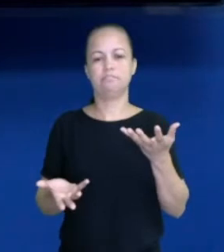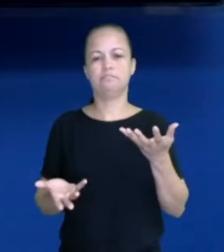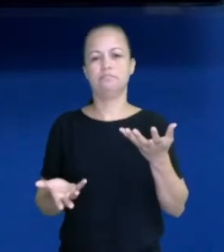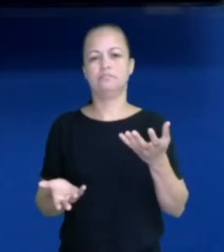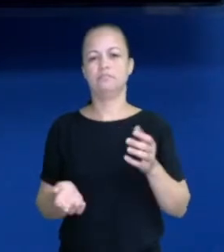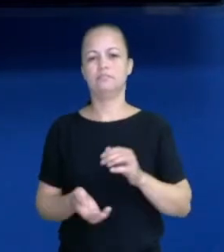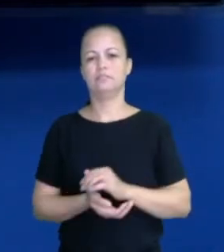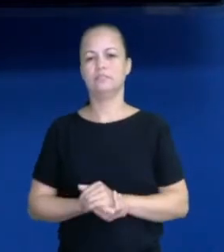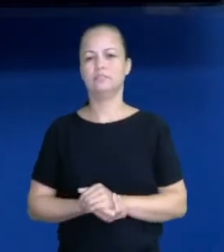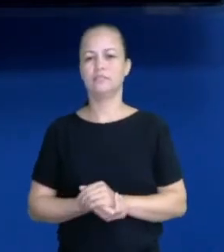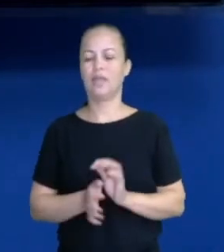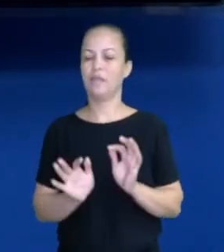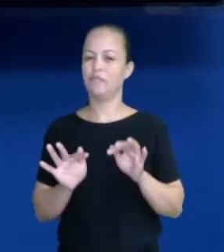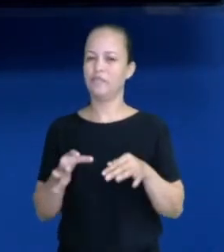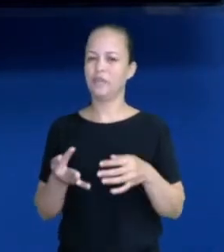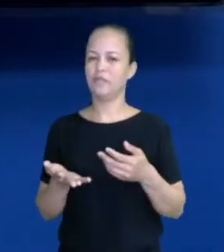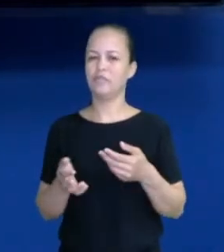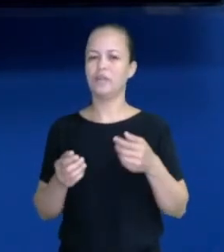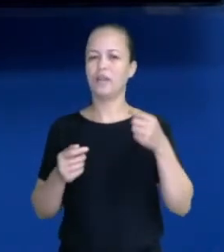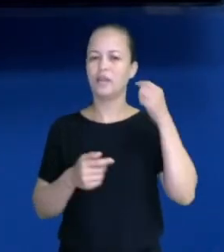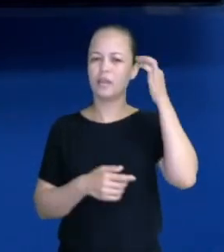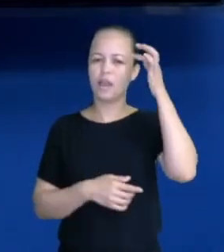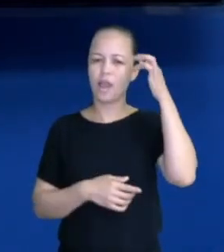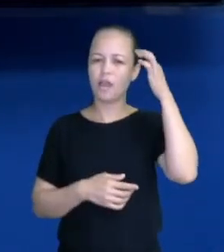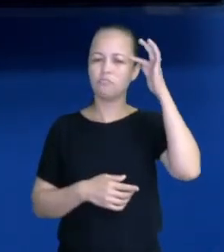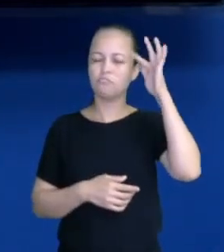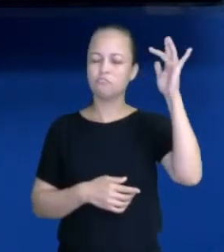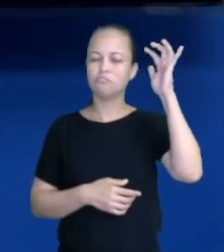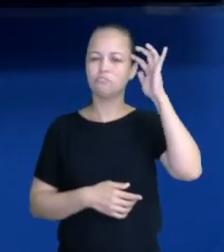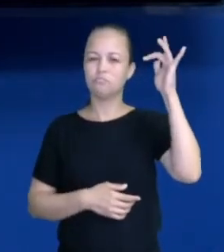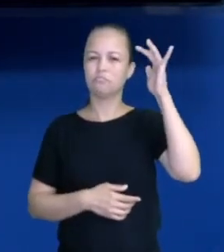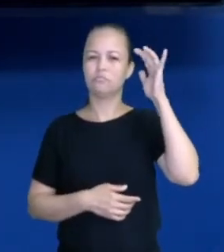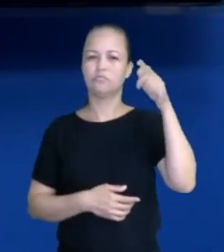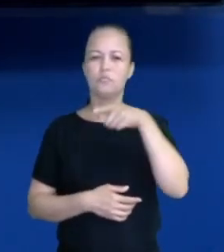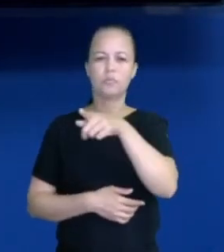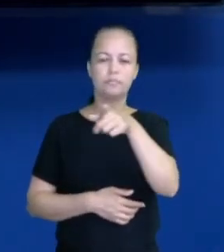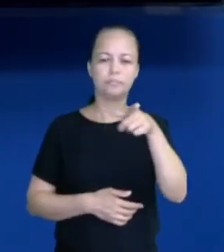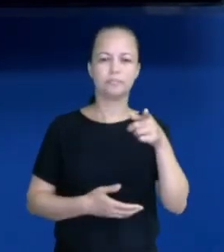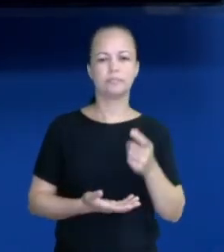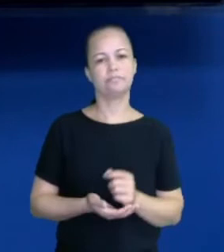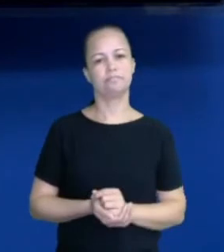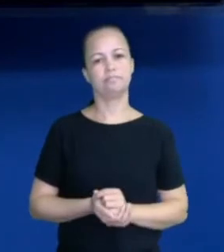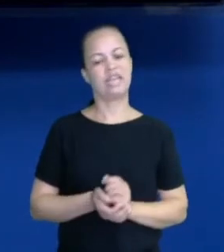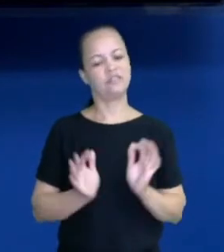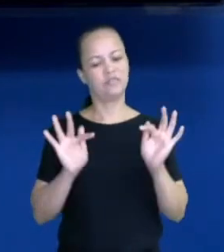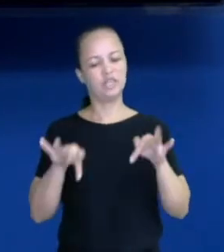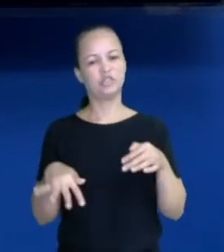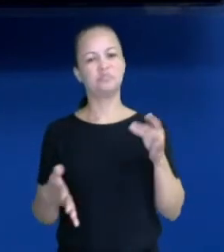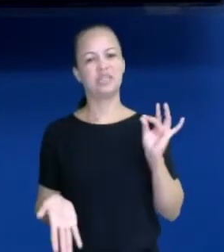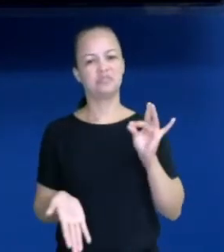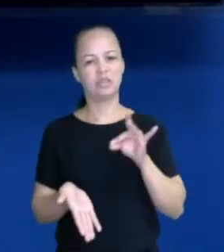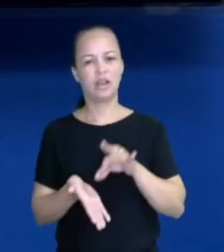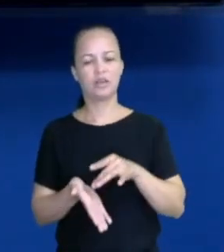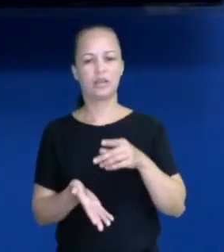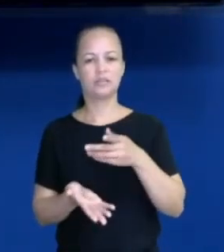Enfim, fica aí a reflexão. E infelizmente é a realidade.